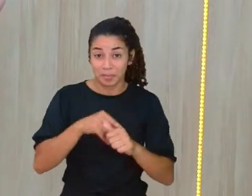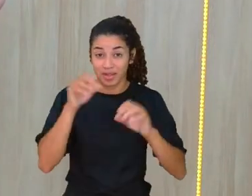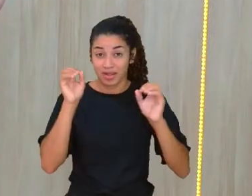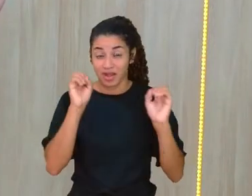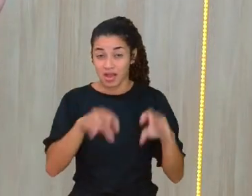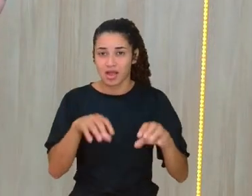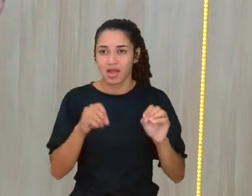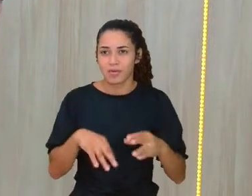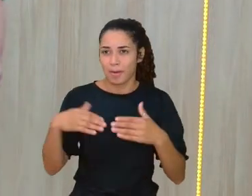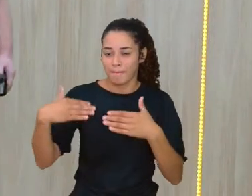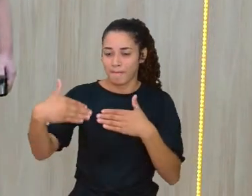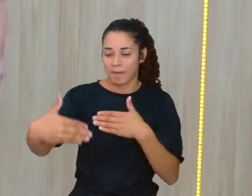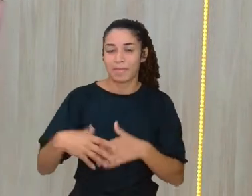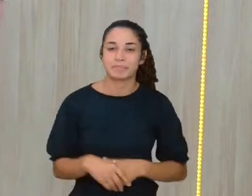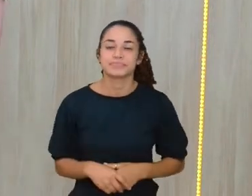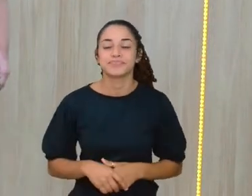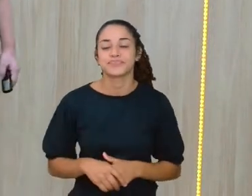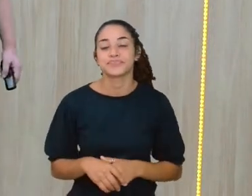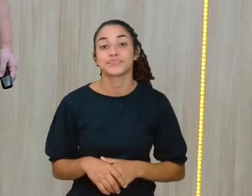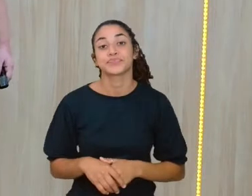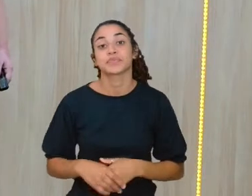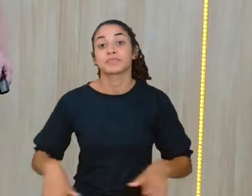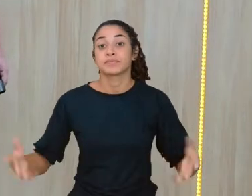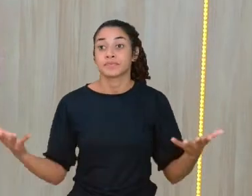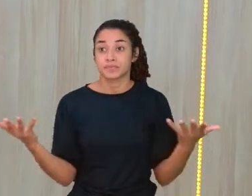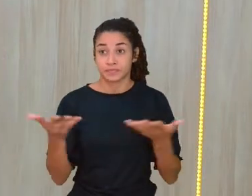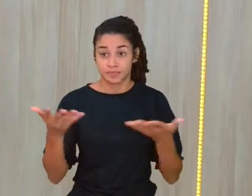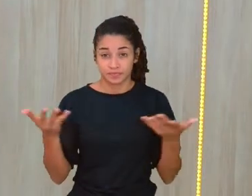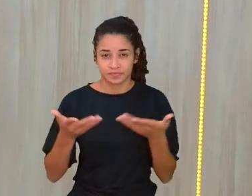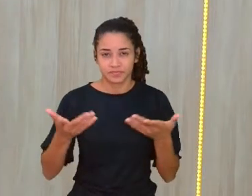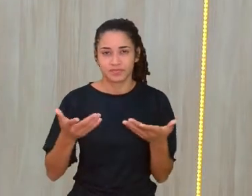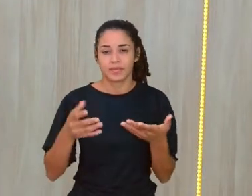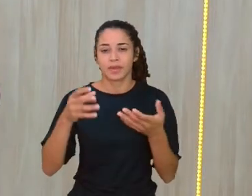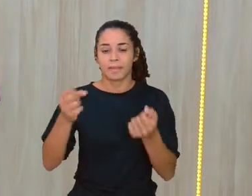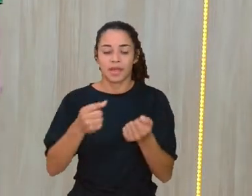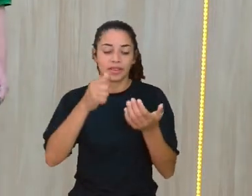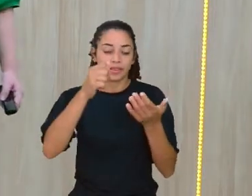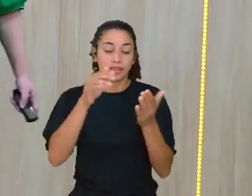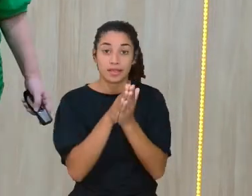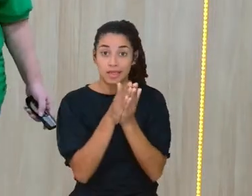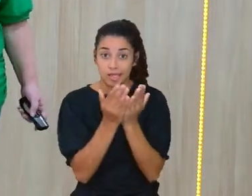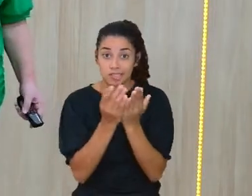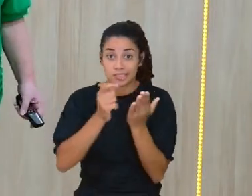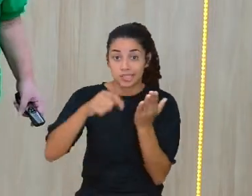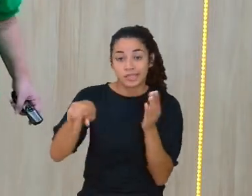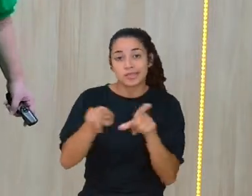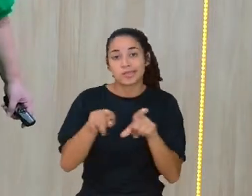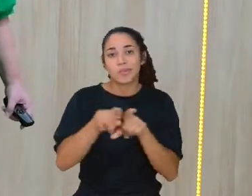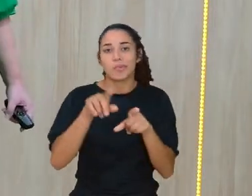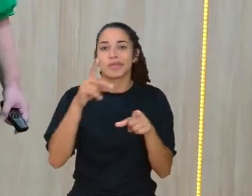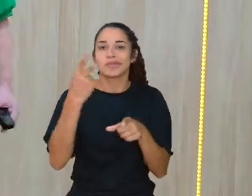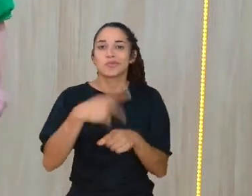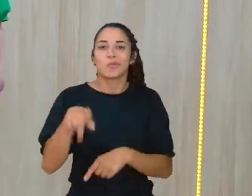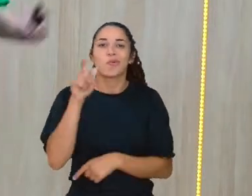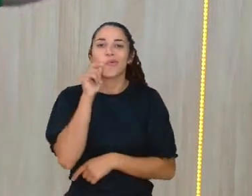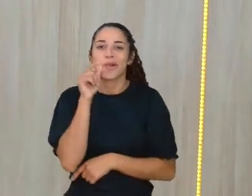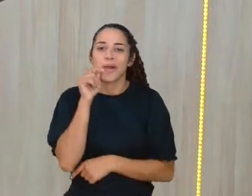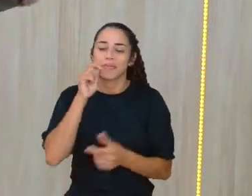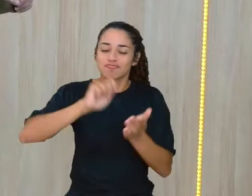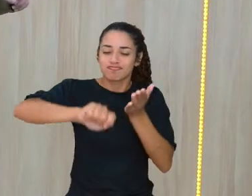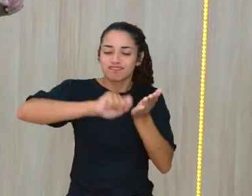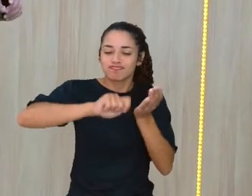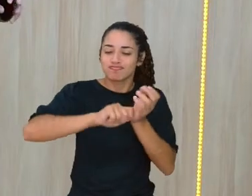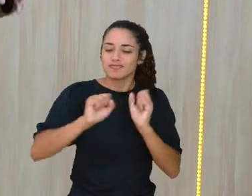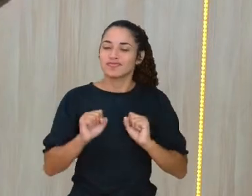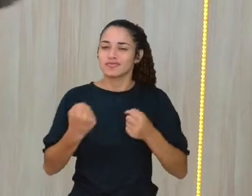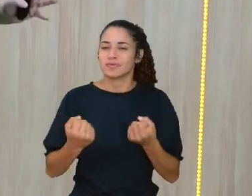desta sequência. Agora, pegue seu caderno e seu lápis e mãos à obra. E aí,